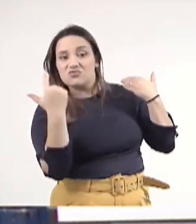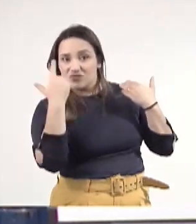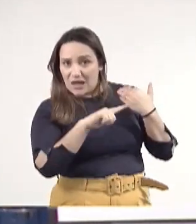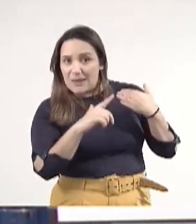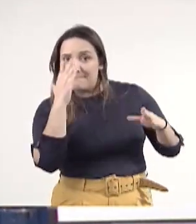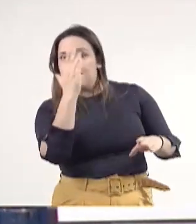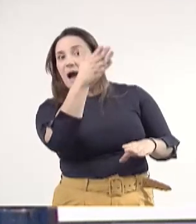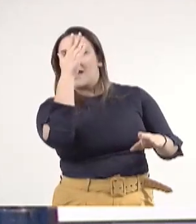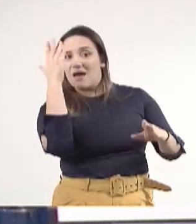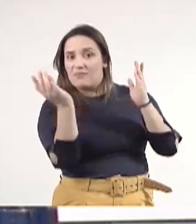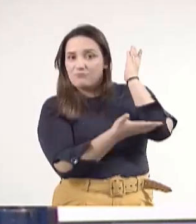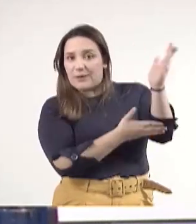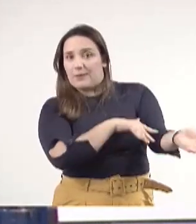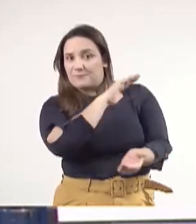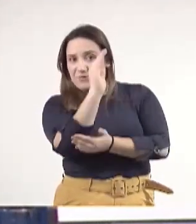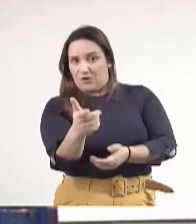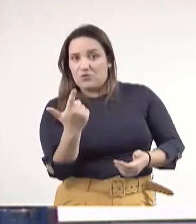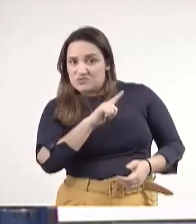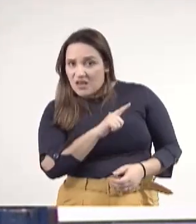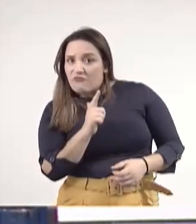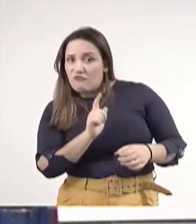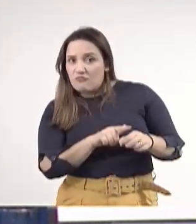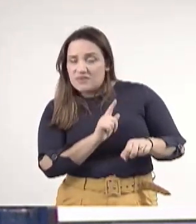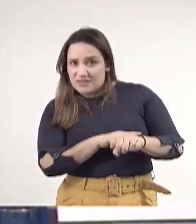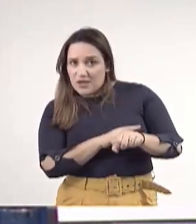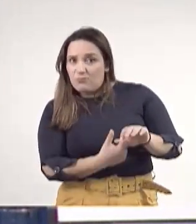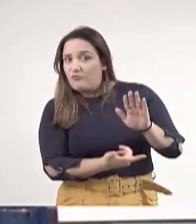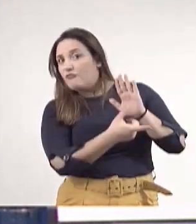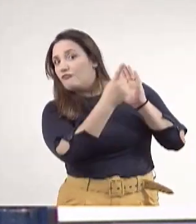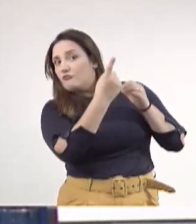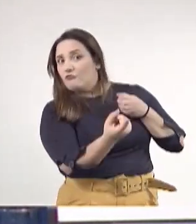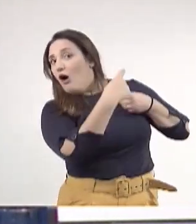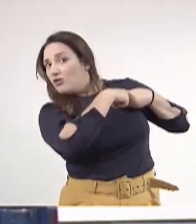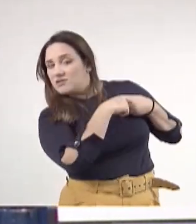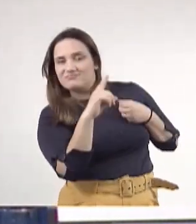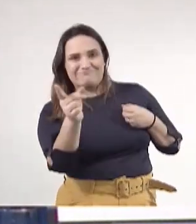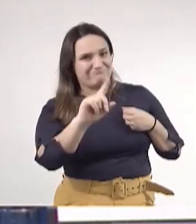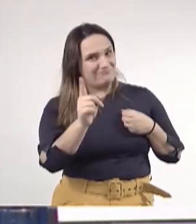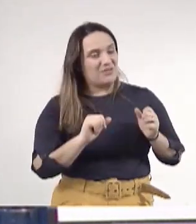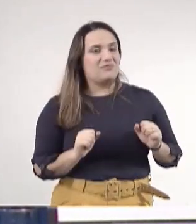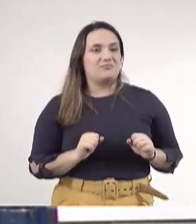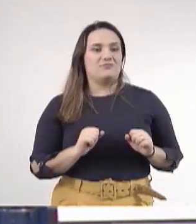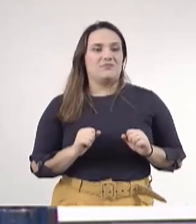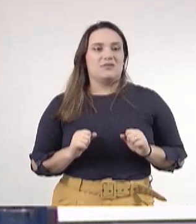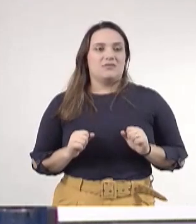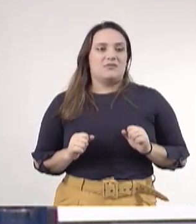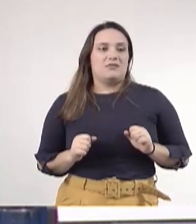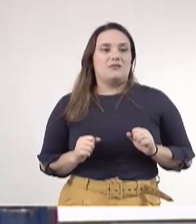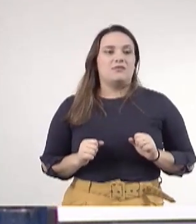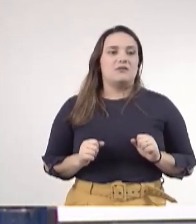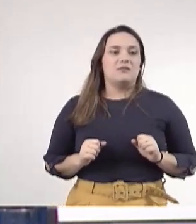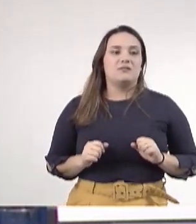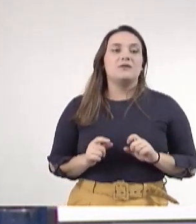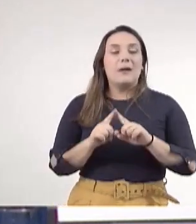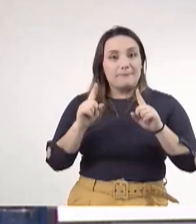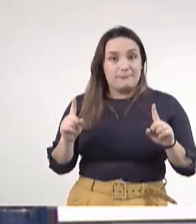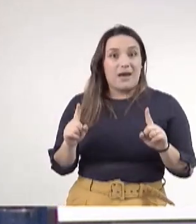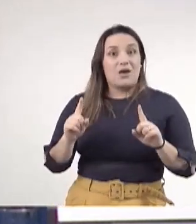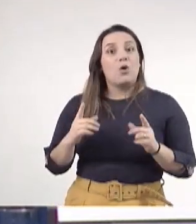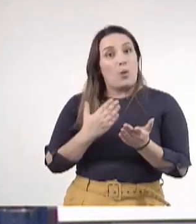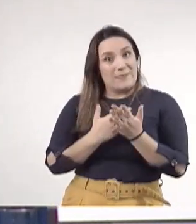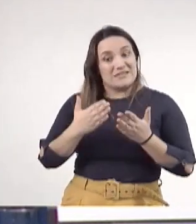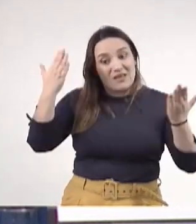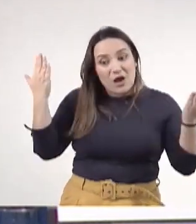desmate o que desmatou ou que coloque uma fronteira onde não colocou. Mas daqui para